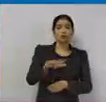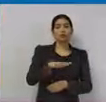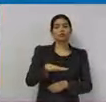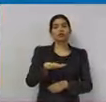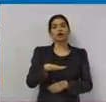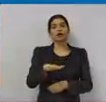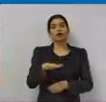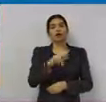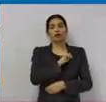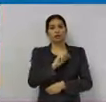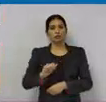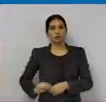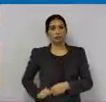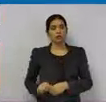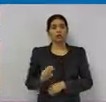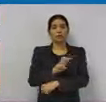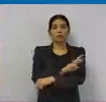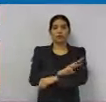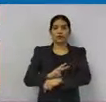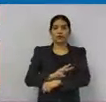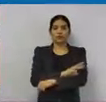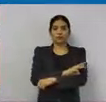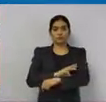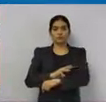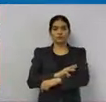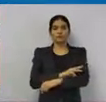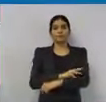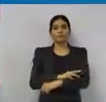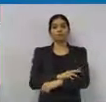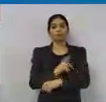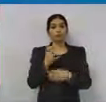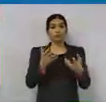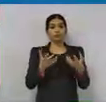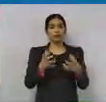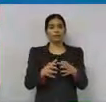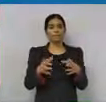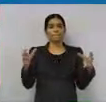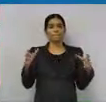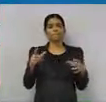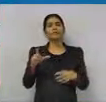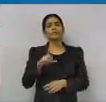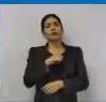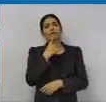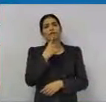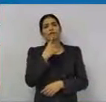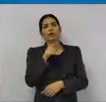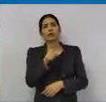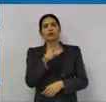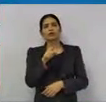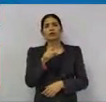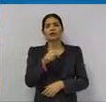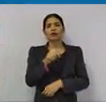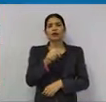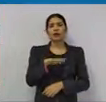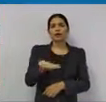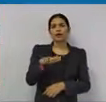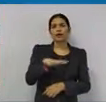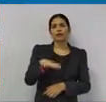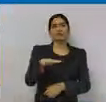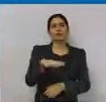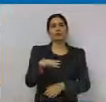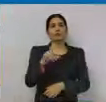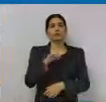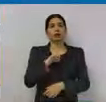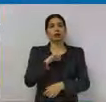em Ananindeua e Marituba. Também estamos destacados em vermelho as áreas, com oferta de